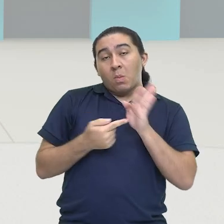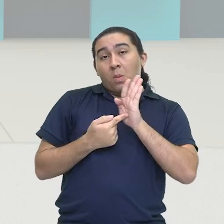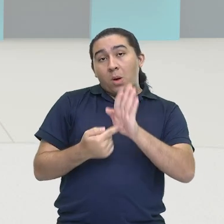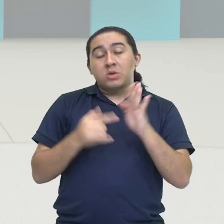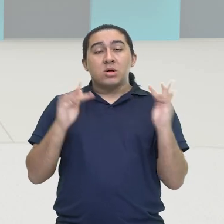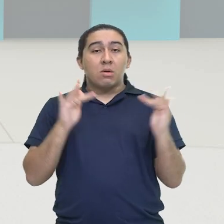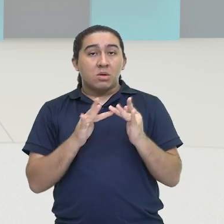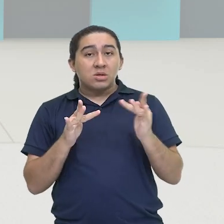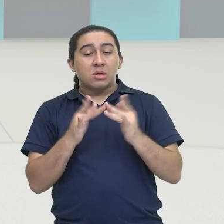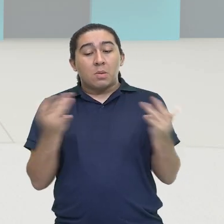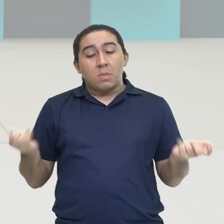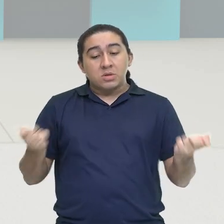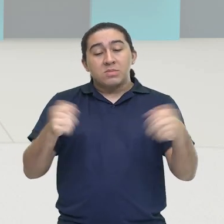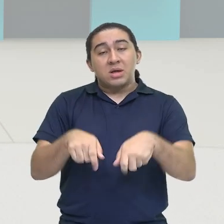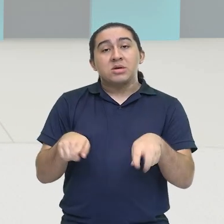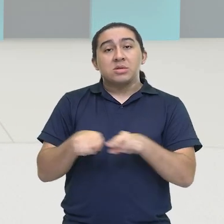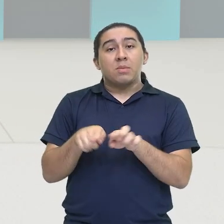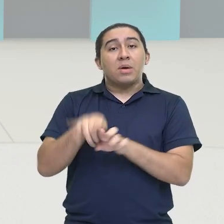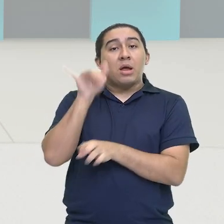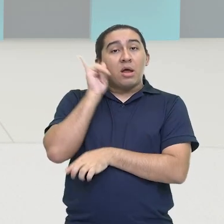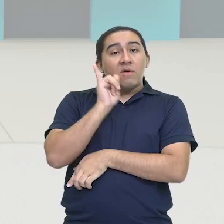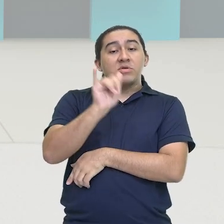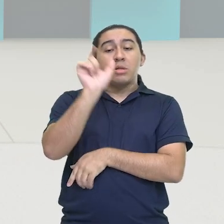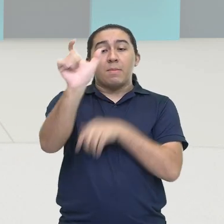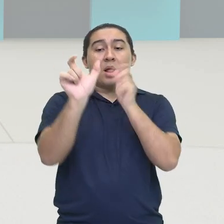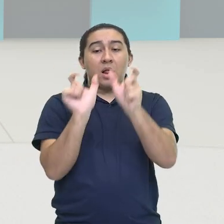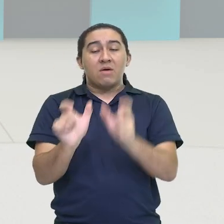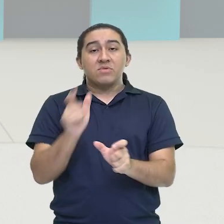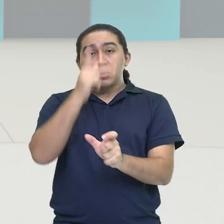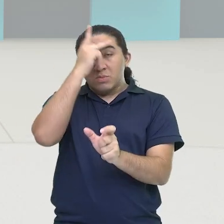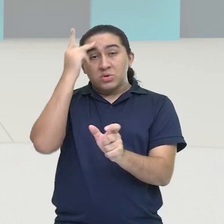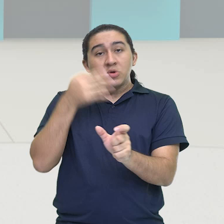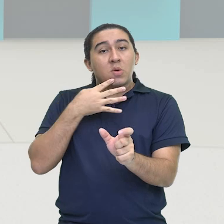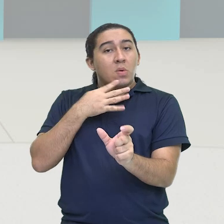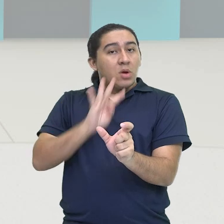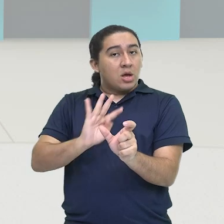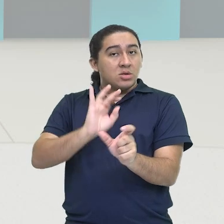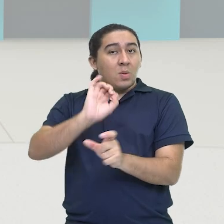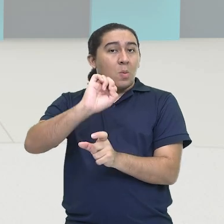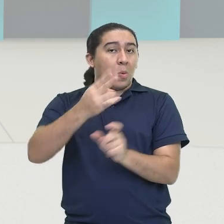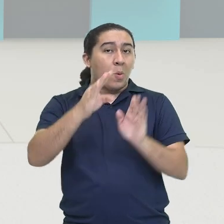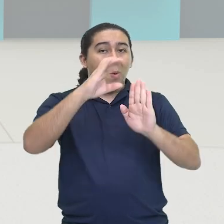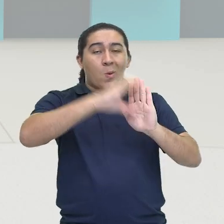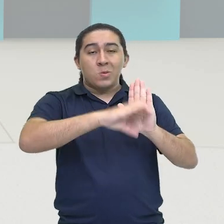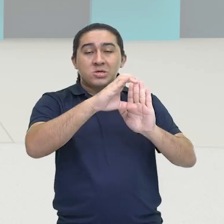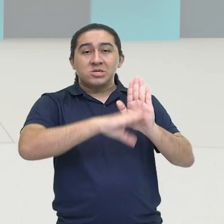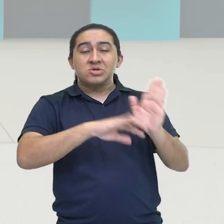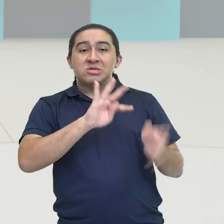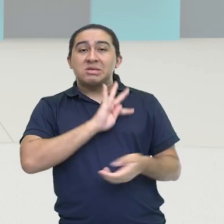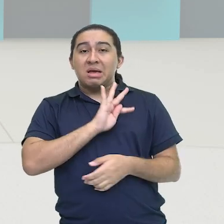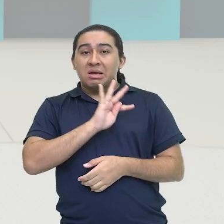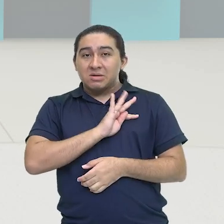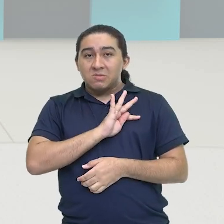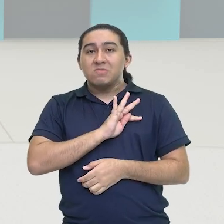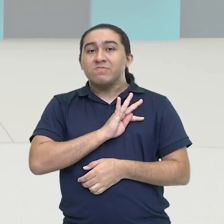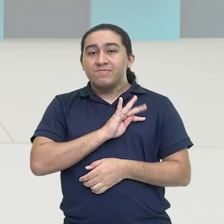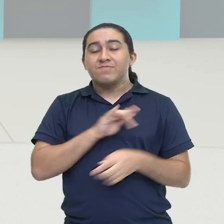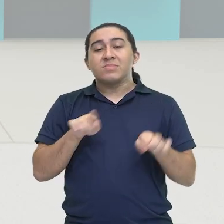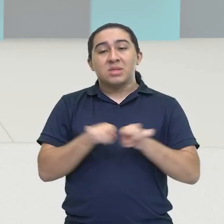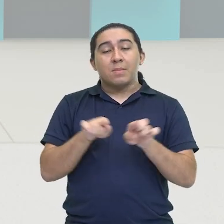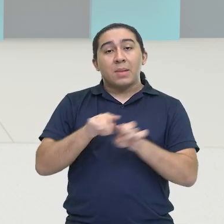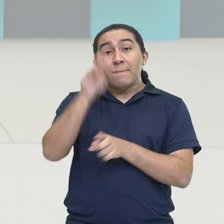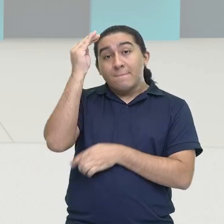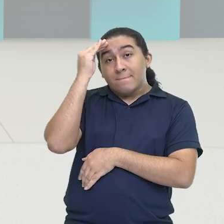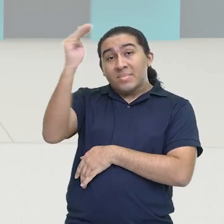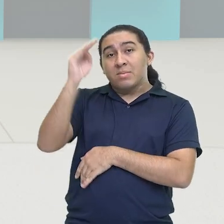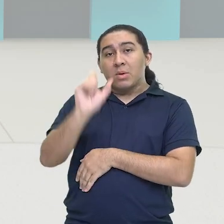acessibilidade, evitando termos desconhecidos ou conceitos técnicos e priorizando